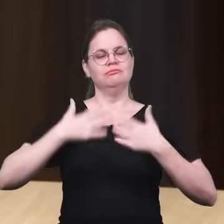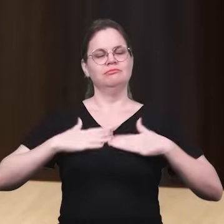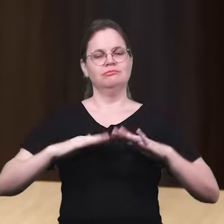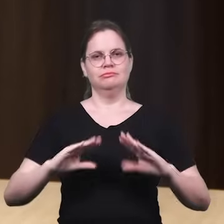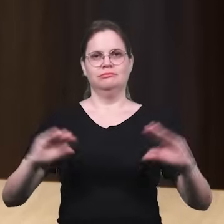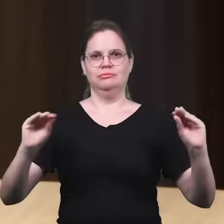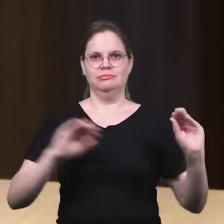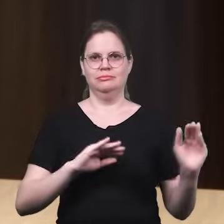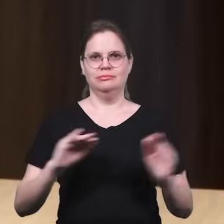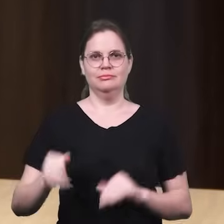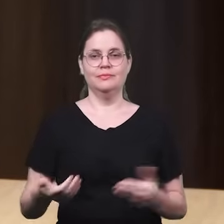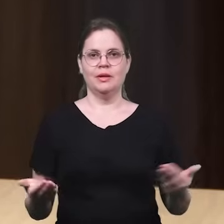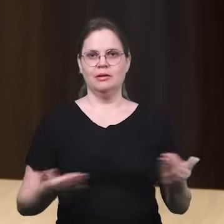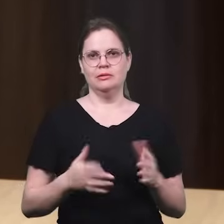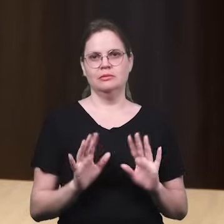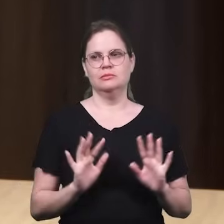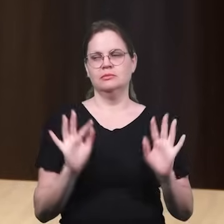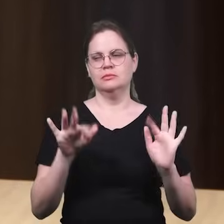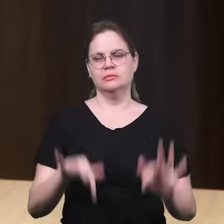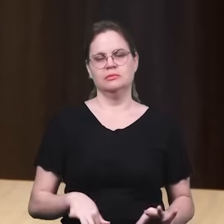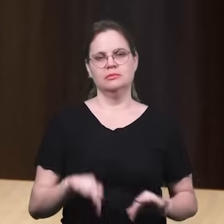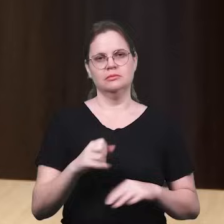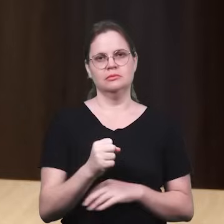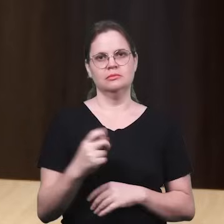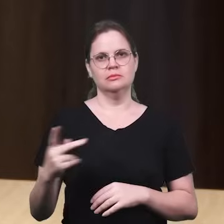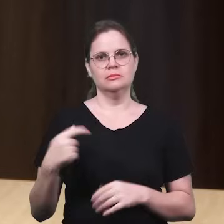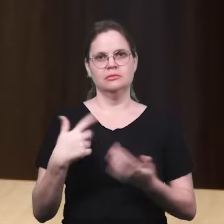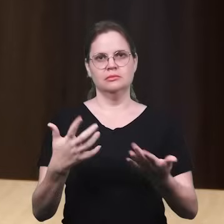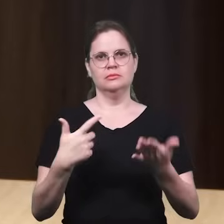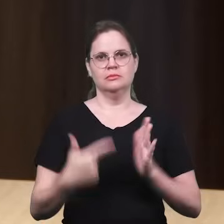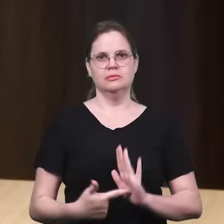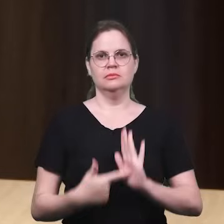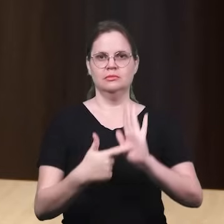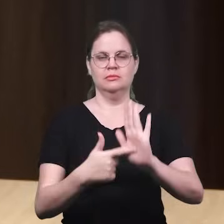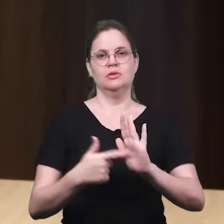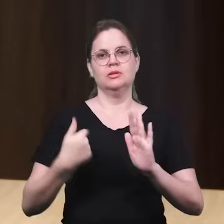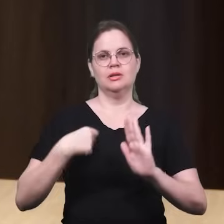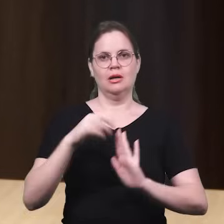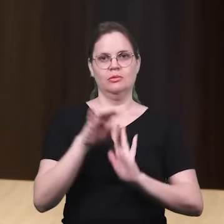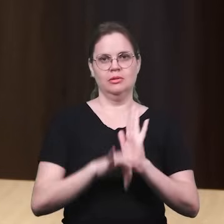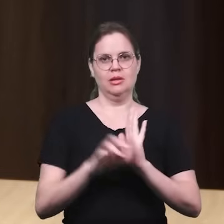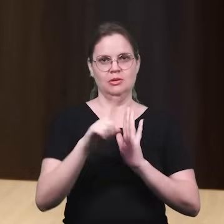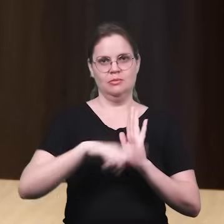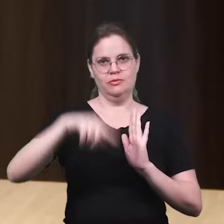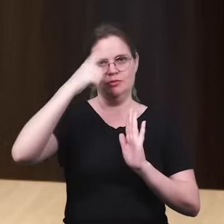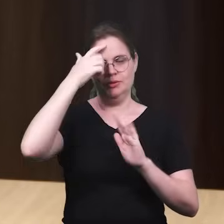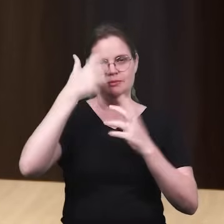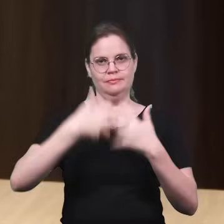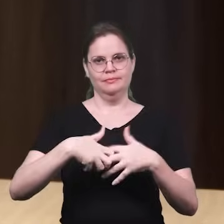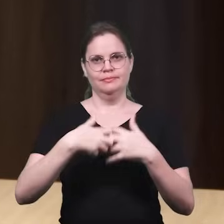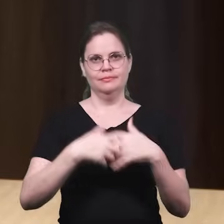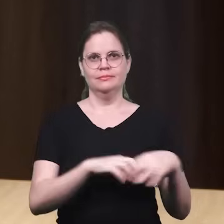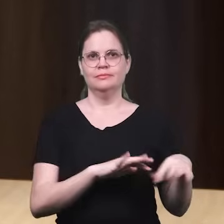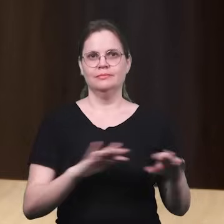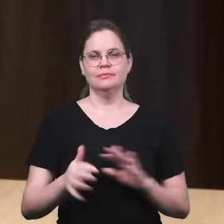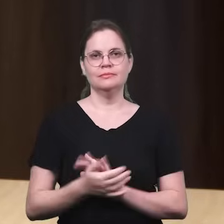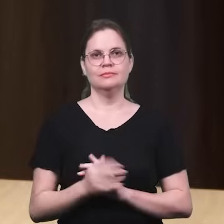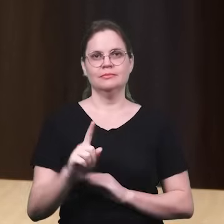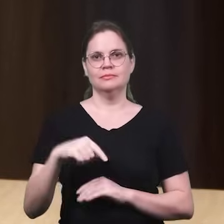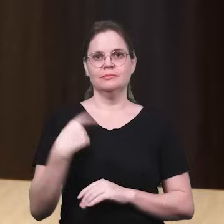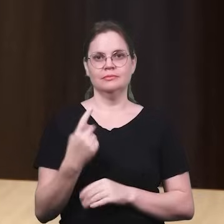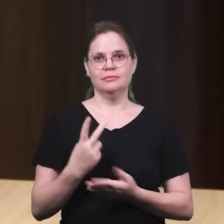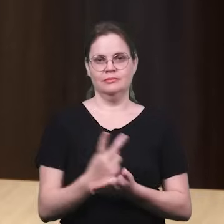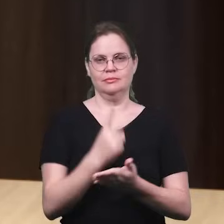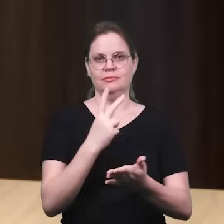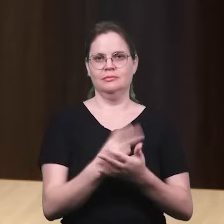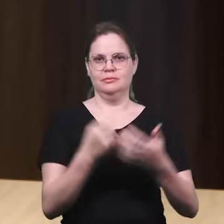deste programa, desse episódio. Eu gostaria de deixar um texto para a meditação dos irmãos, como nós sempre, quando é possível fazer,